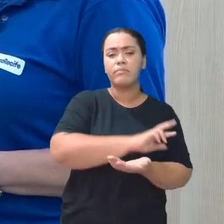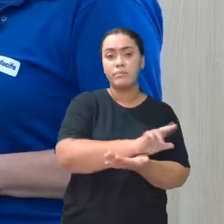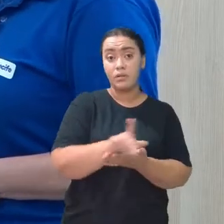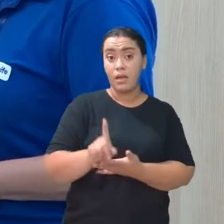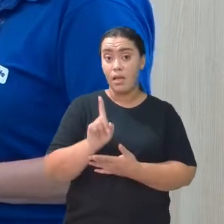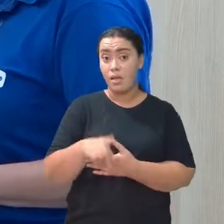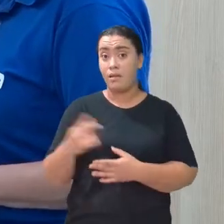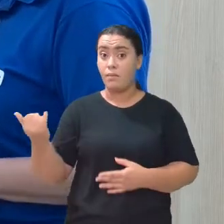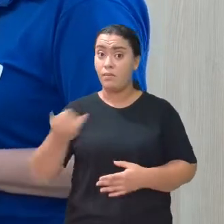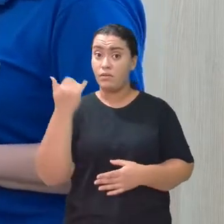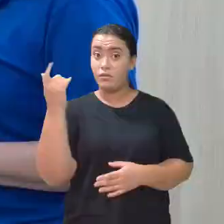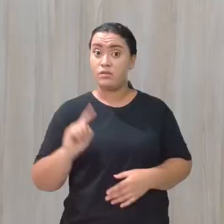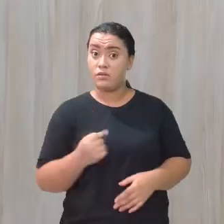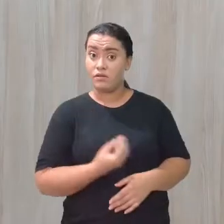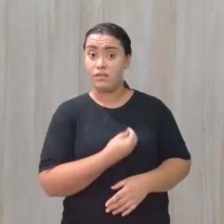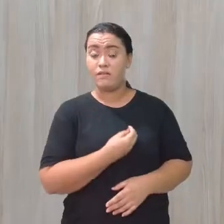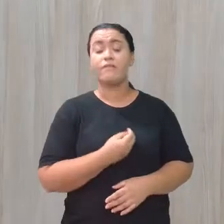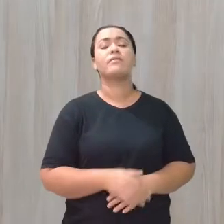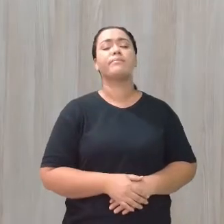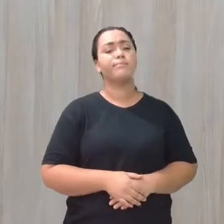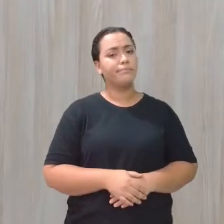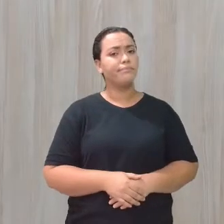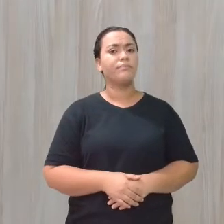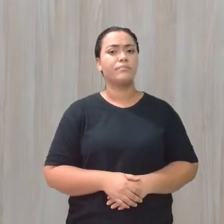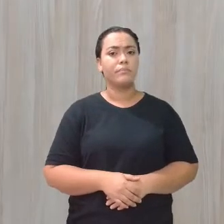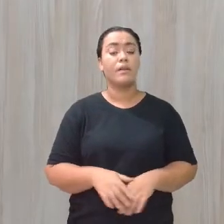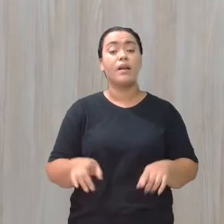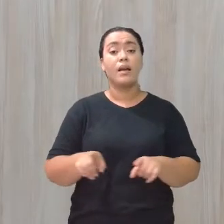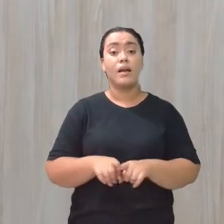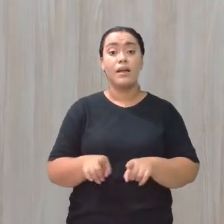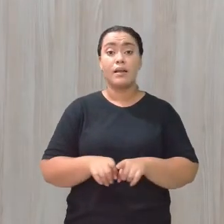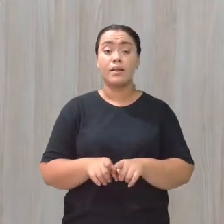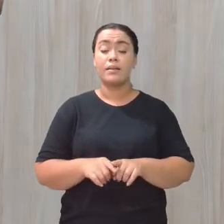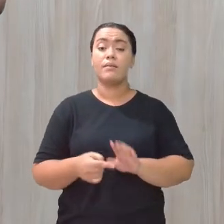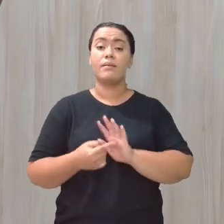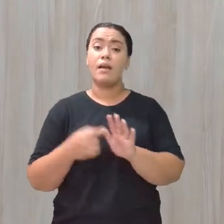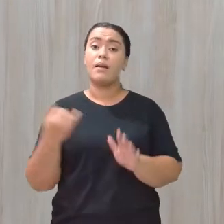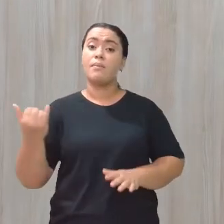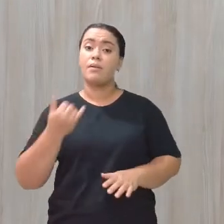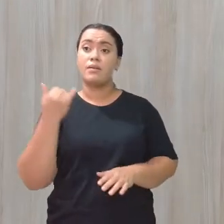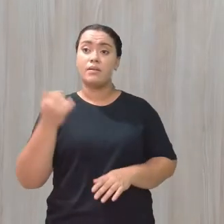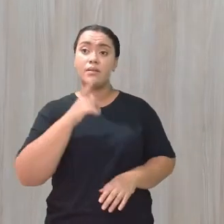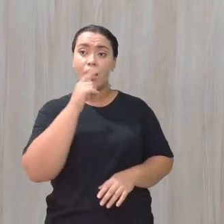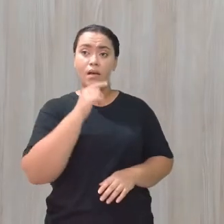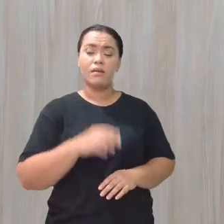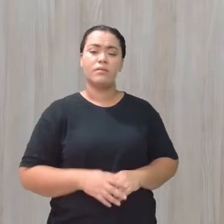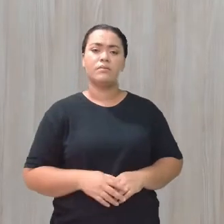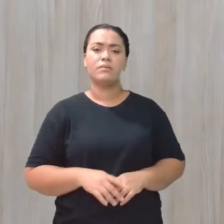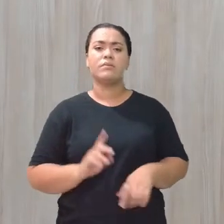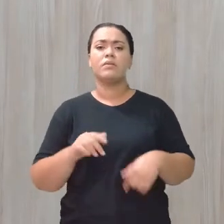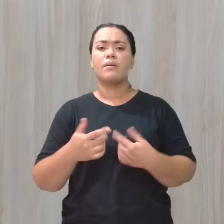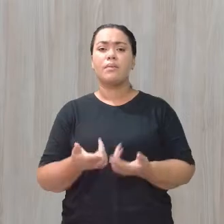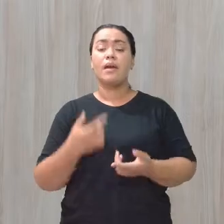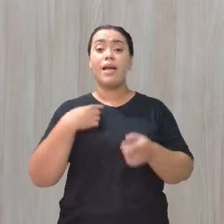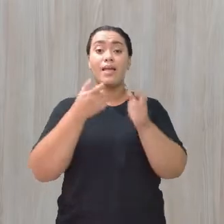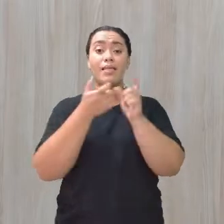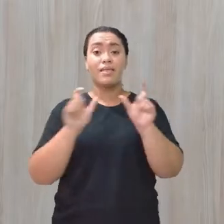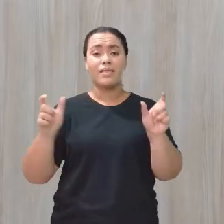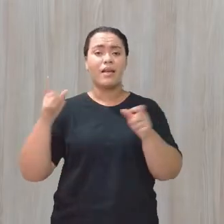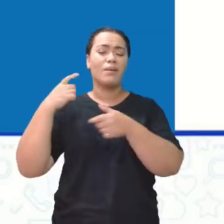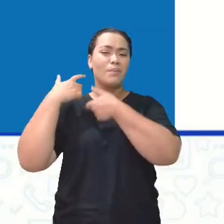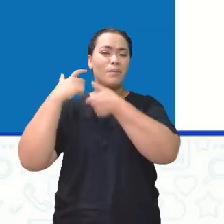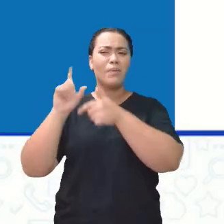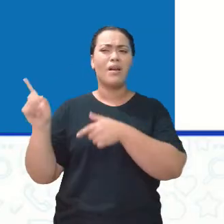nossa vida. Olha aí, mais uma vez reforçando a importância da água. E aí a gente escolheu um outro ditado, professora Cláudia, que